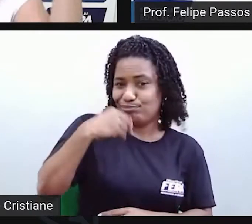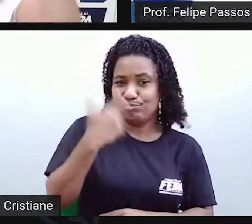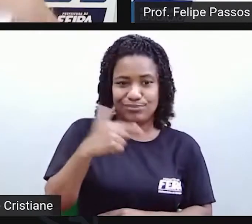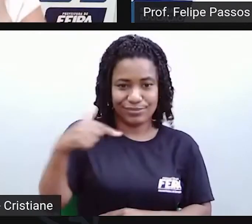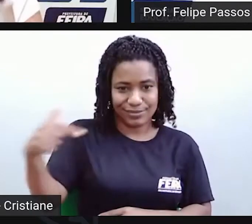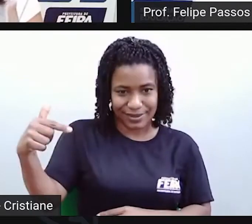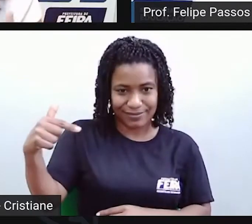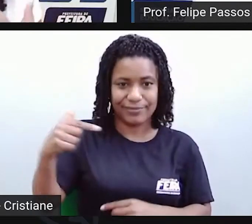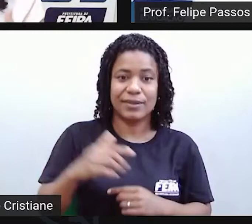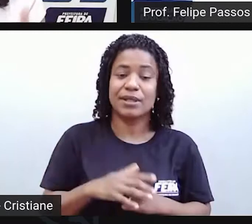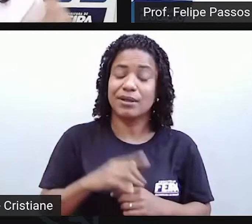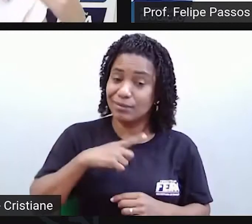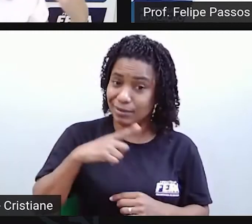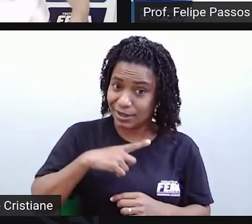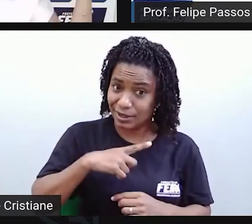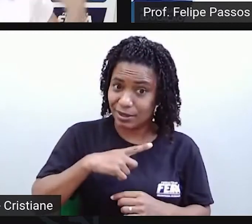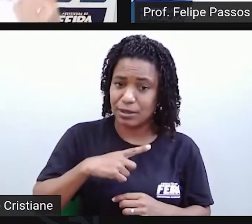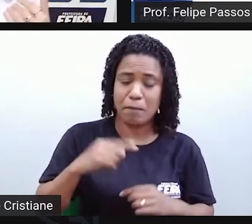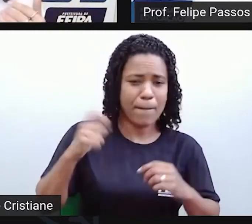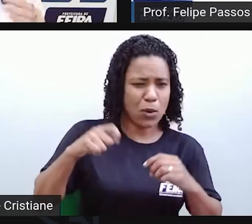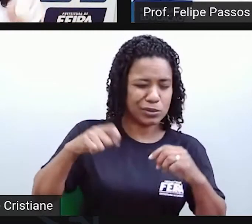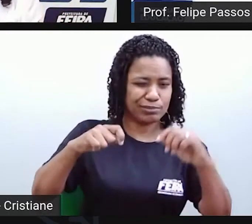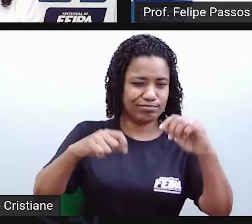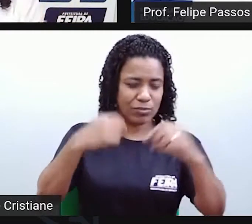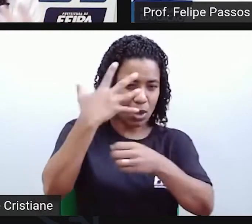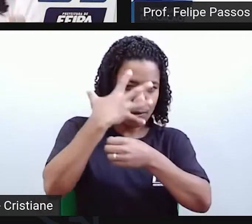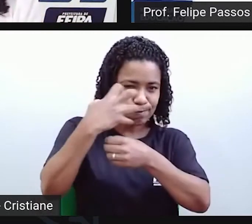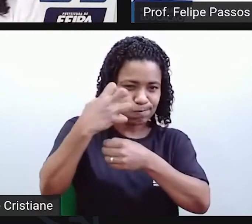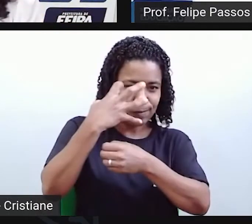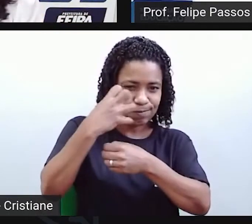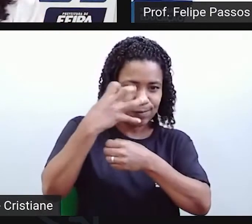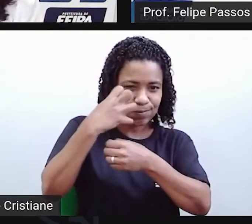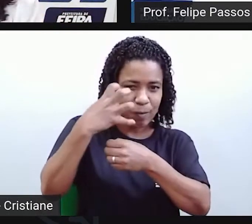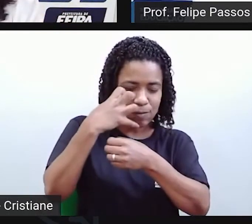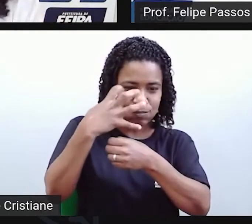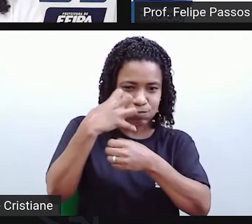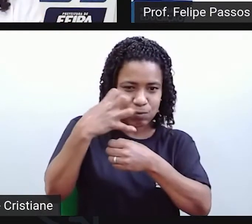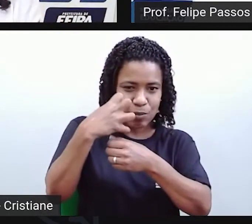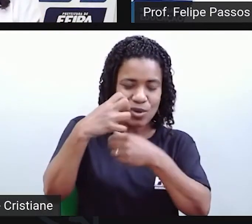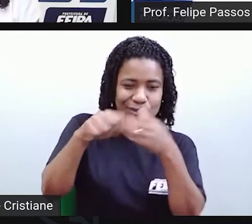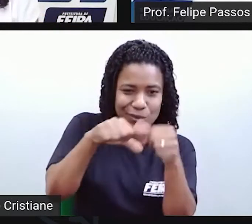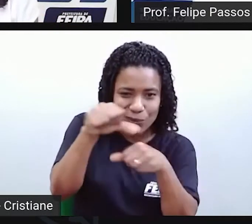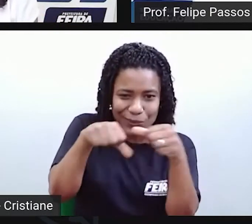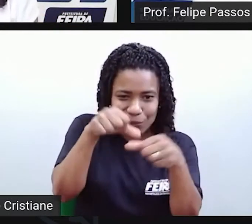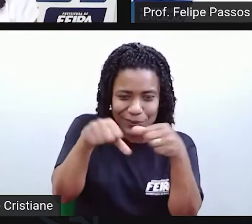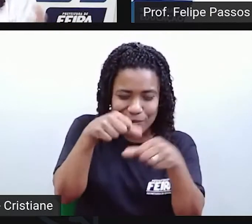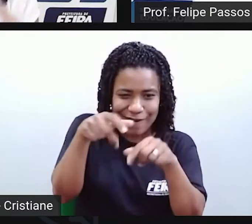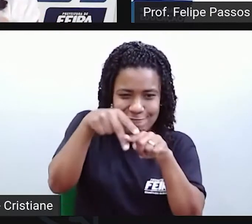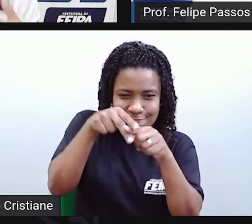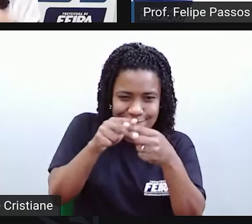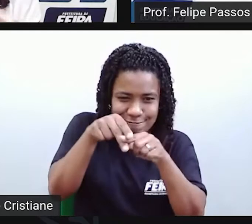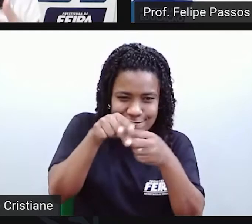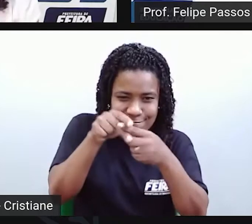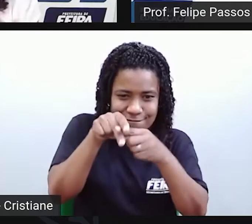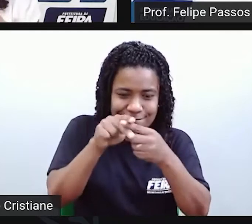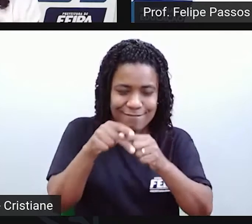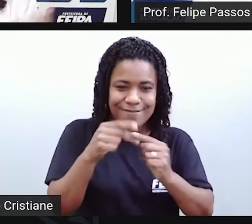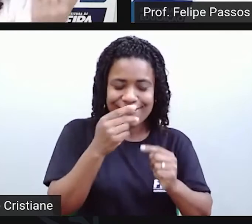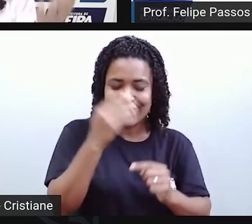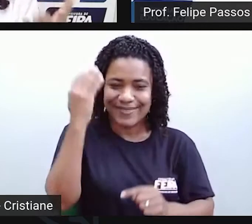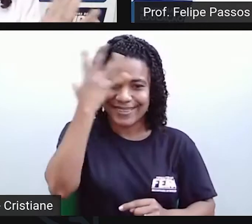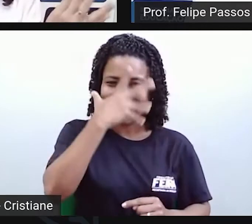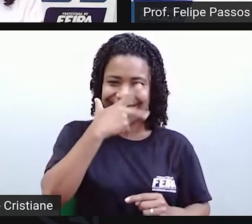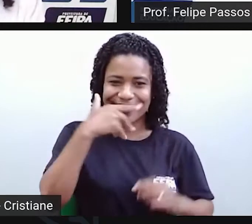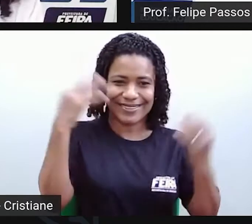cria uma barreira entre a minha imagem real e a imagem que eu quero ter. E é comum que a gente use